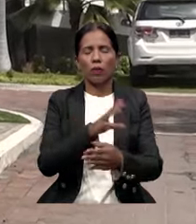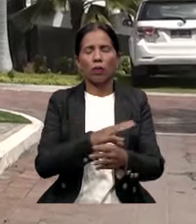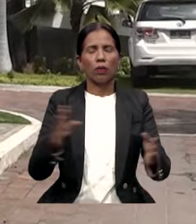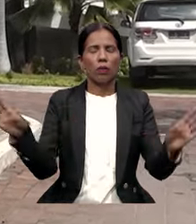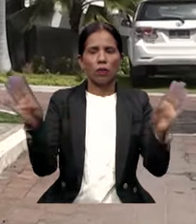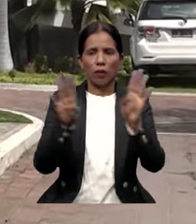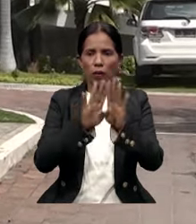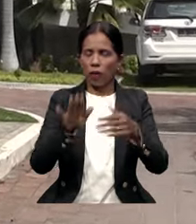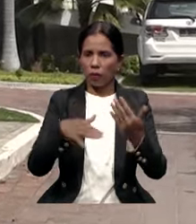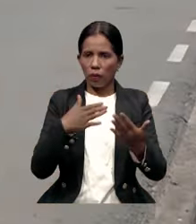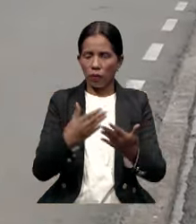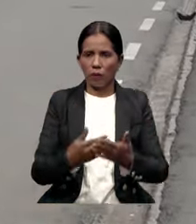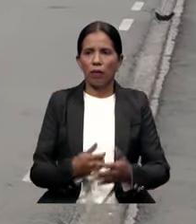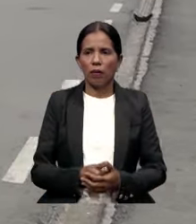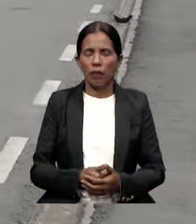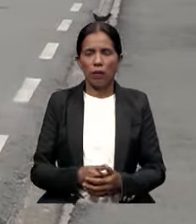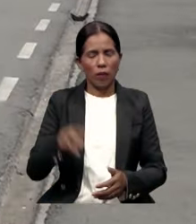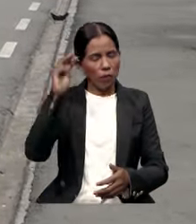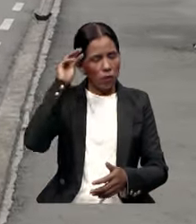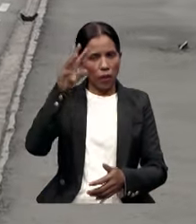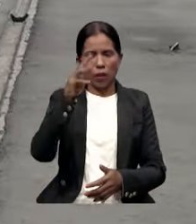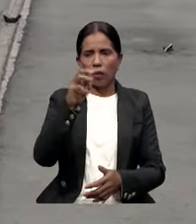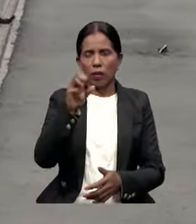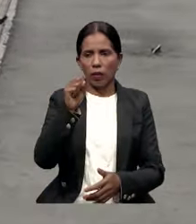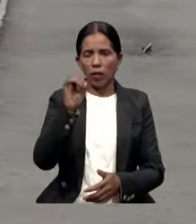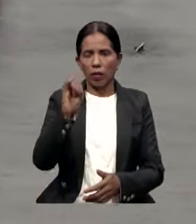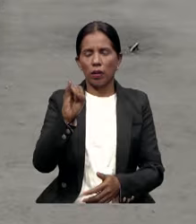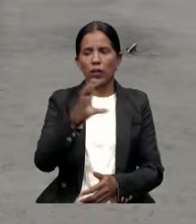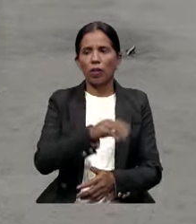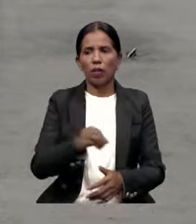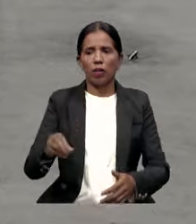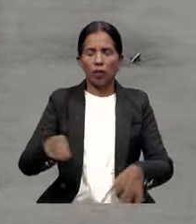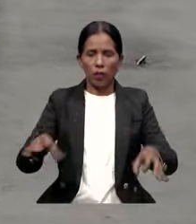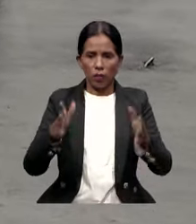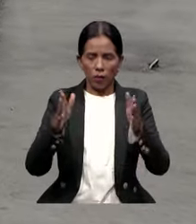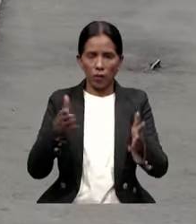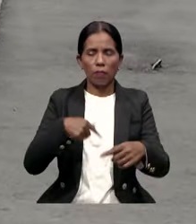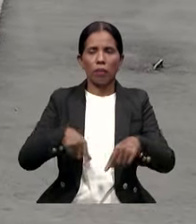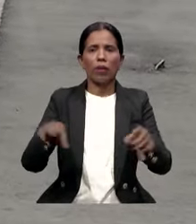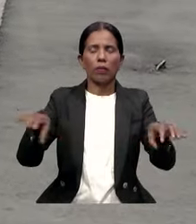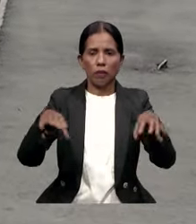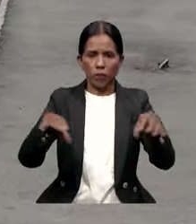Takahotu. Entretanto, ia Ministério Solidariedade Social no inclusão, mas funcionário balu tama serviço.